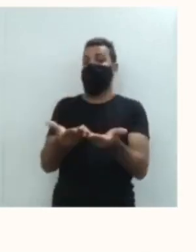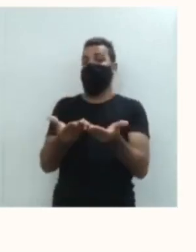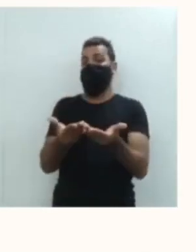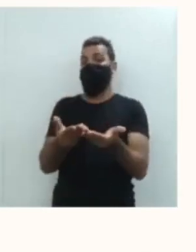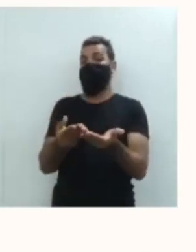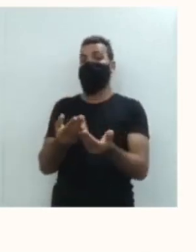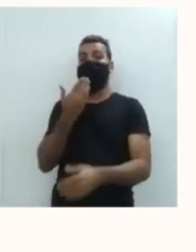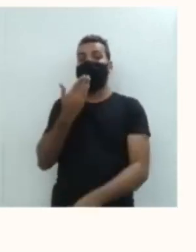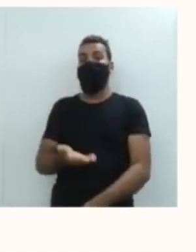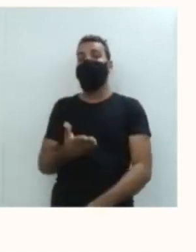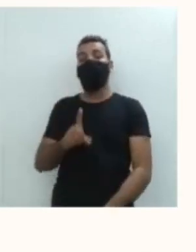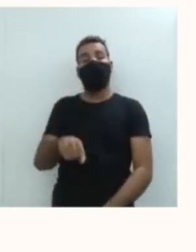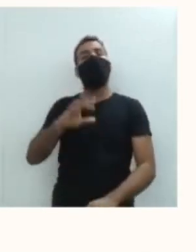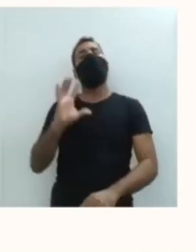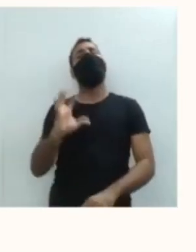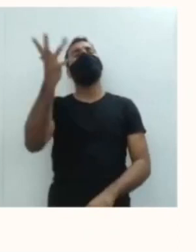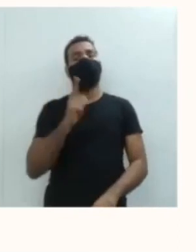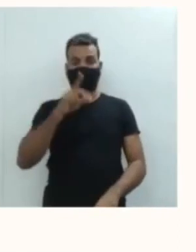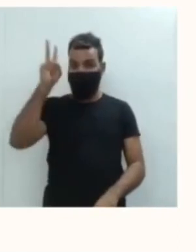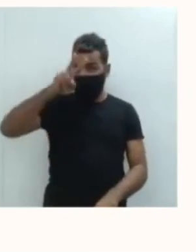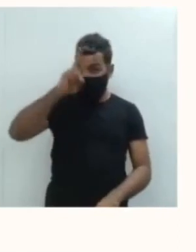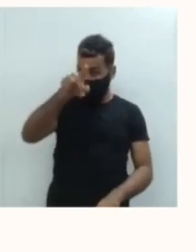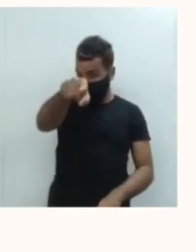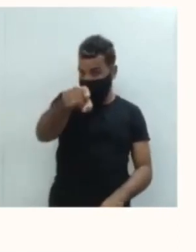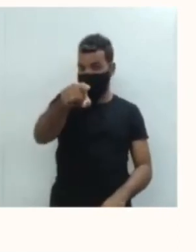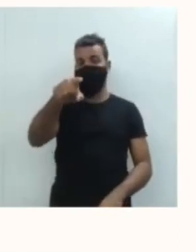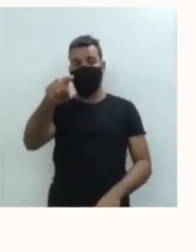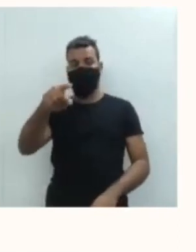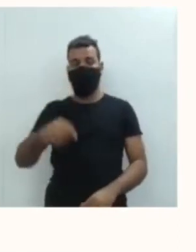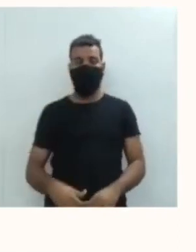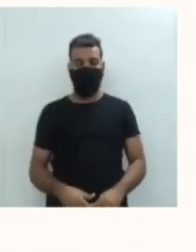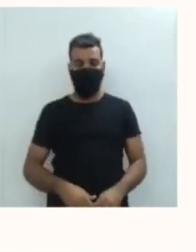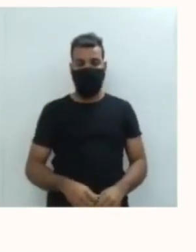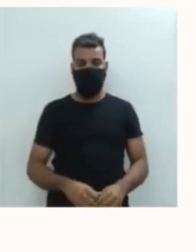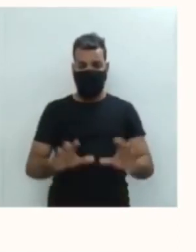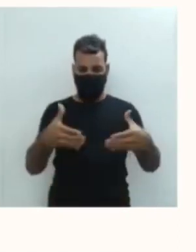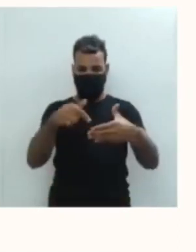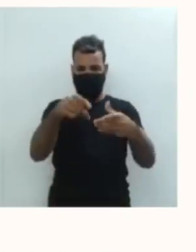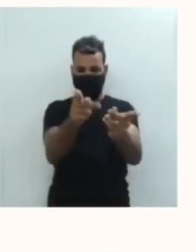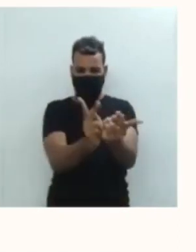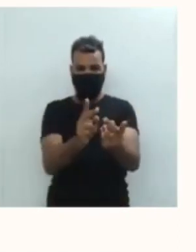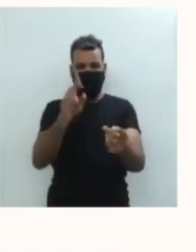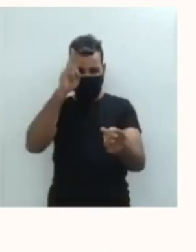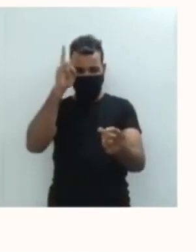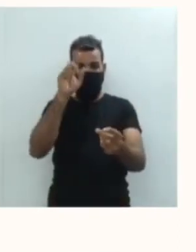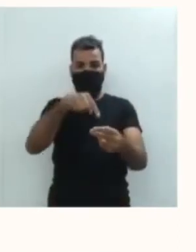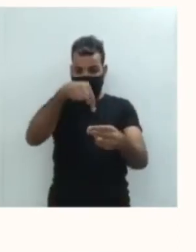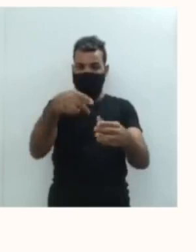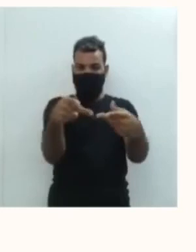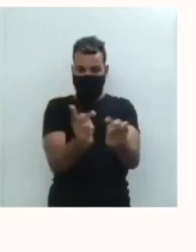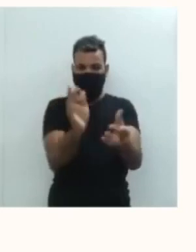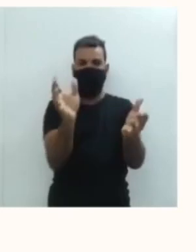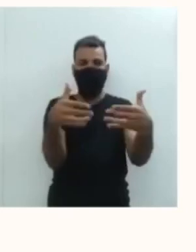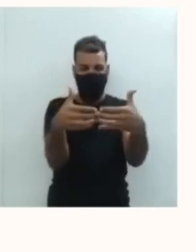aí o que que acontece lembre-se que essa essa classe prato ela precisa tanto